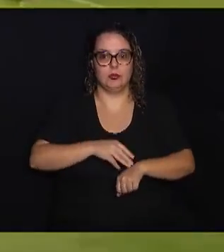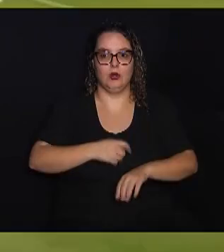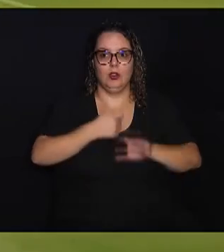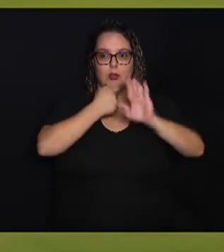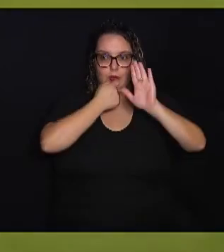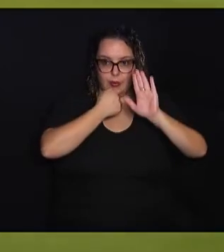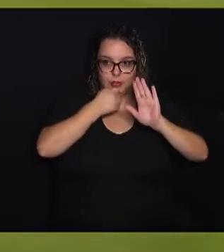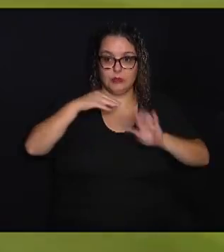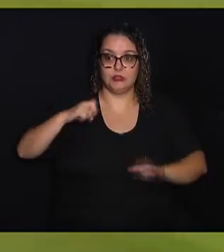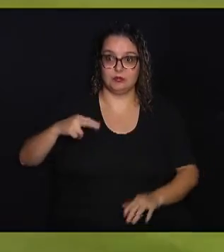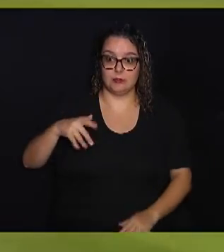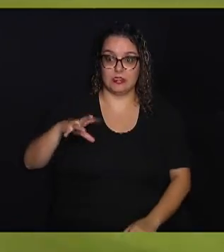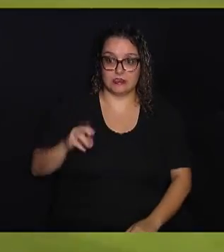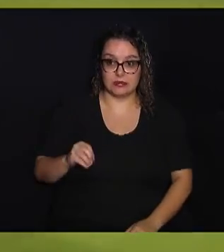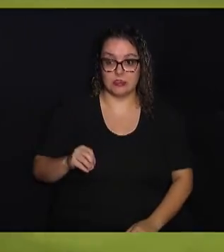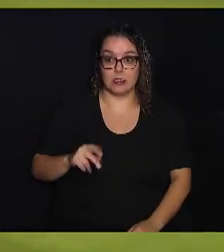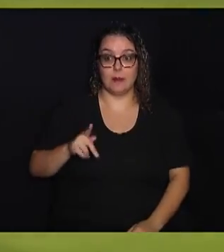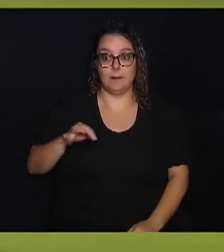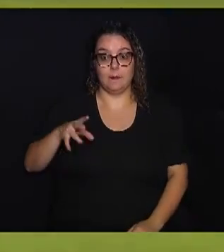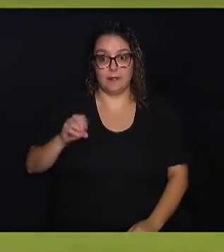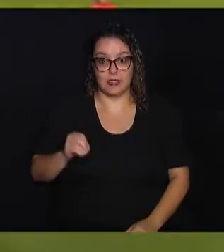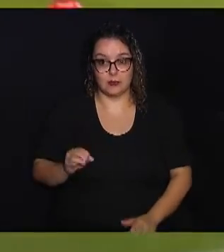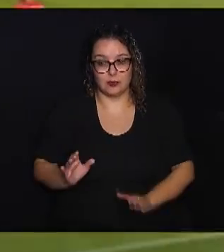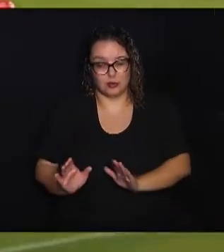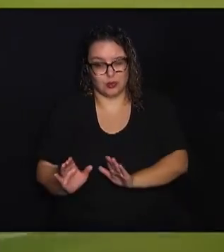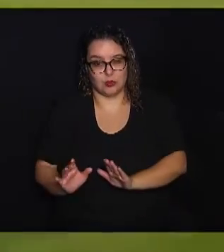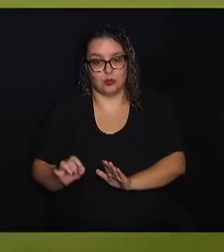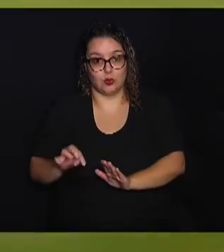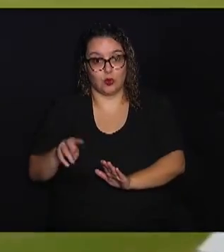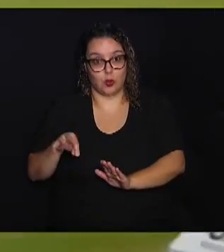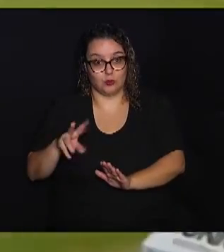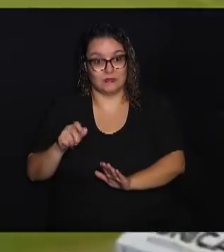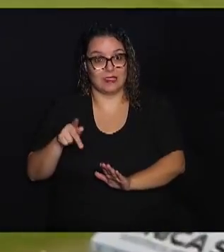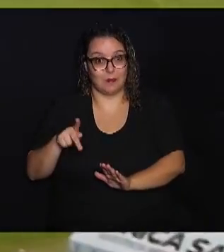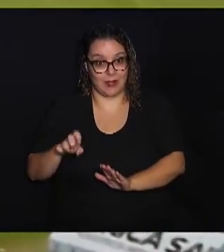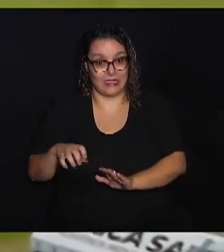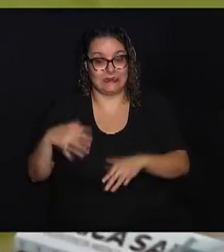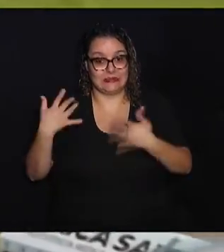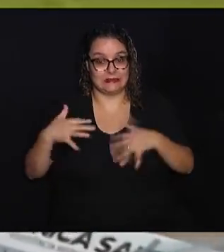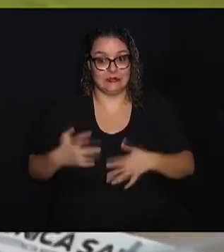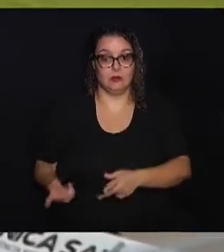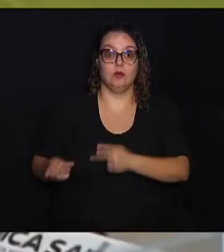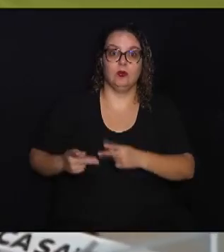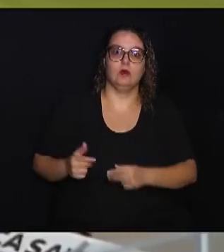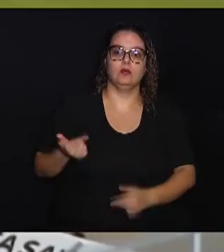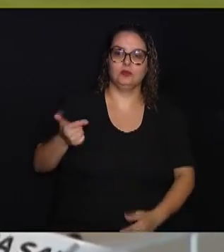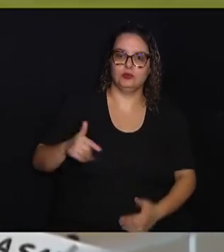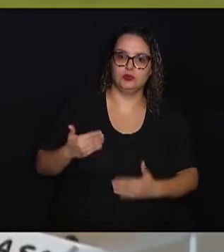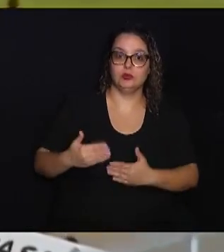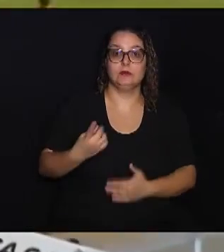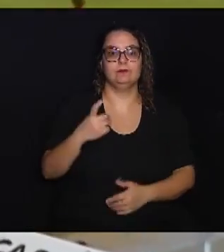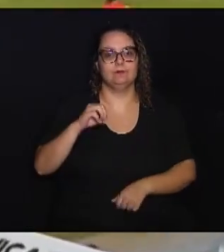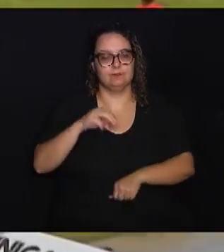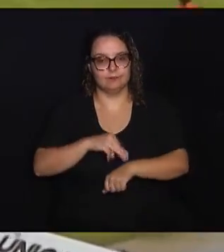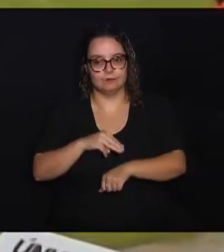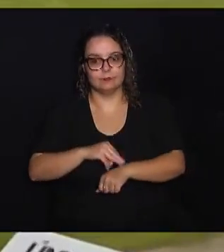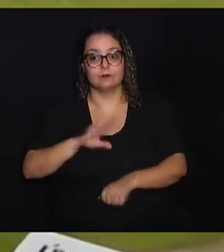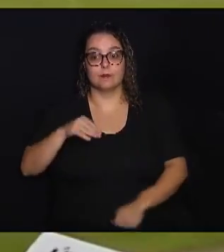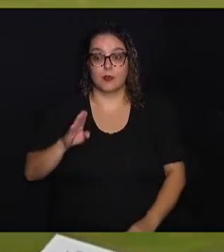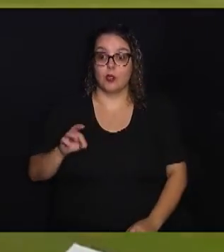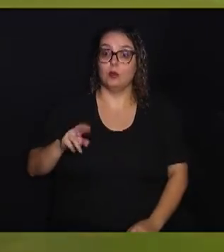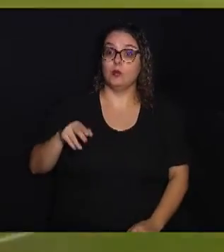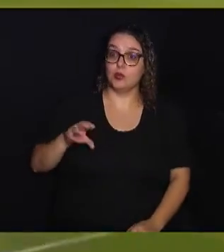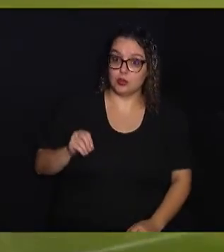de Marcinho. Pedro Rocha pegou no contrapé. Os visitantes voltaram a ficar na frente aos 10 minutos, quando Bruno